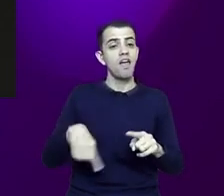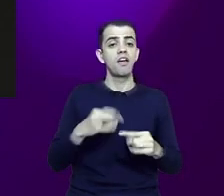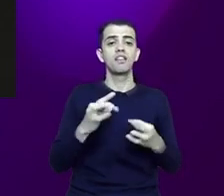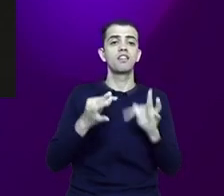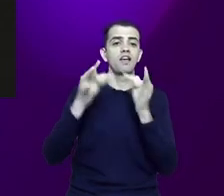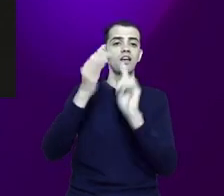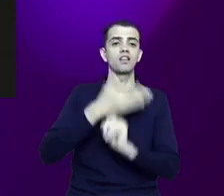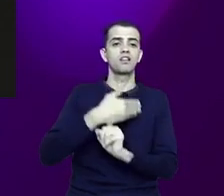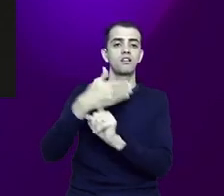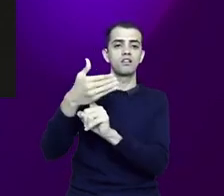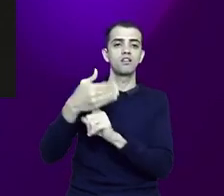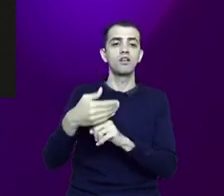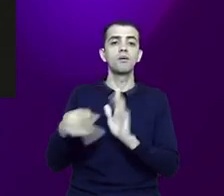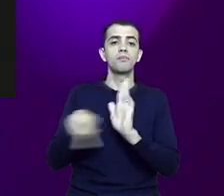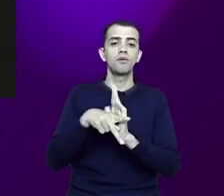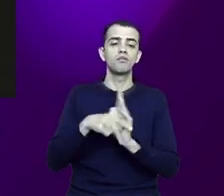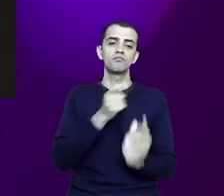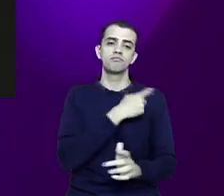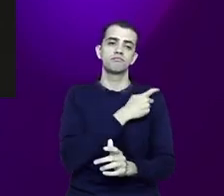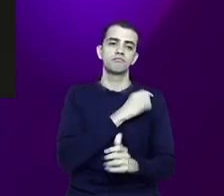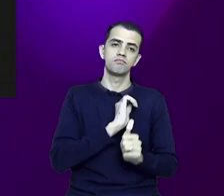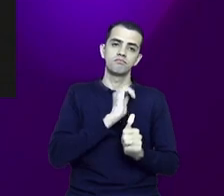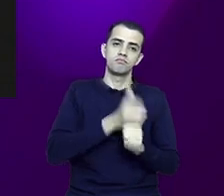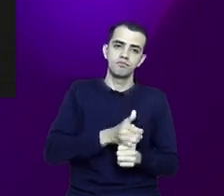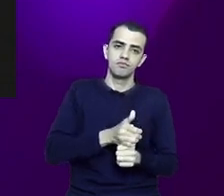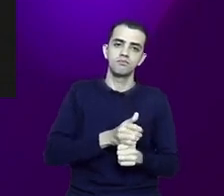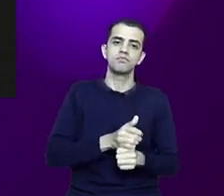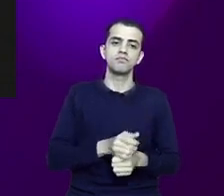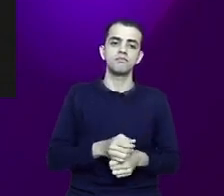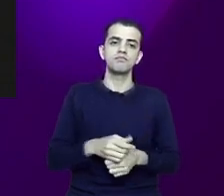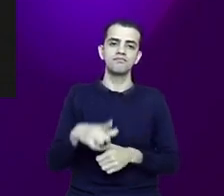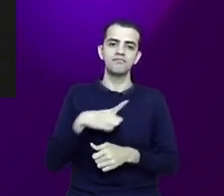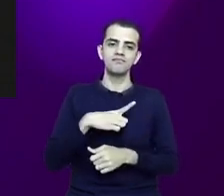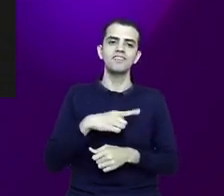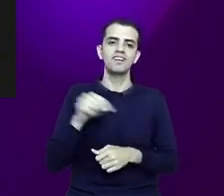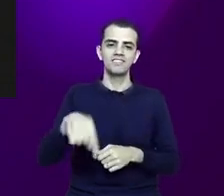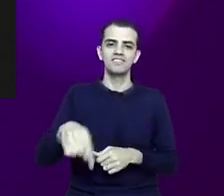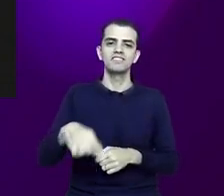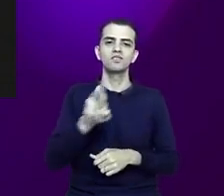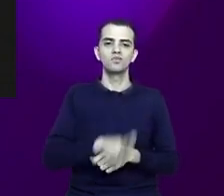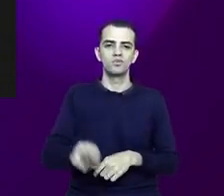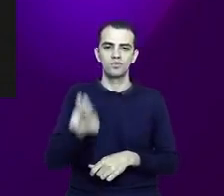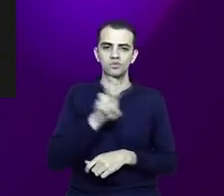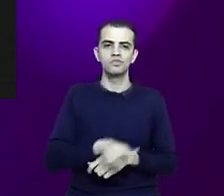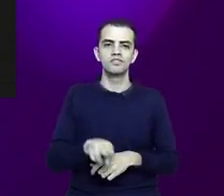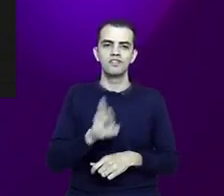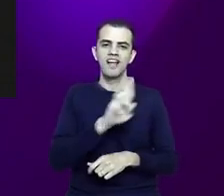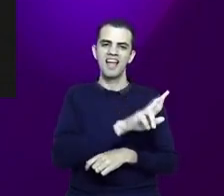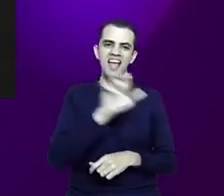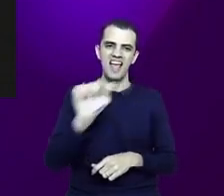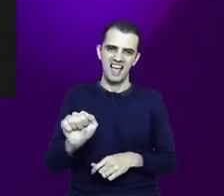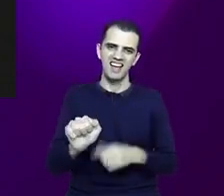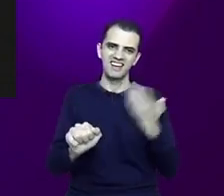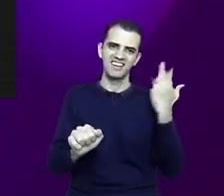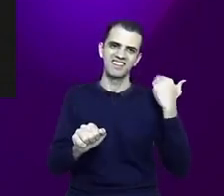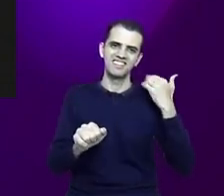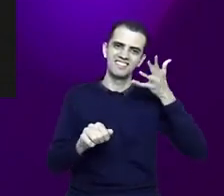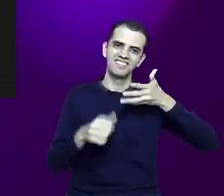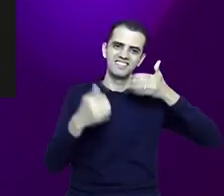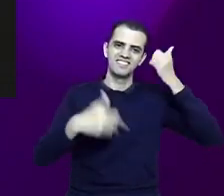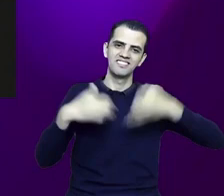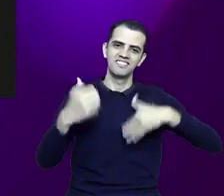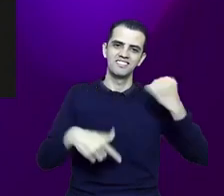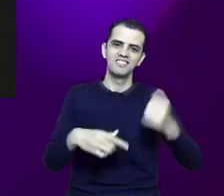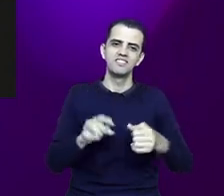prótese do ombro. Esse é o exemplo do software que tem aqui. A realidade aumentada, que a gente já comentou, agora só simplificando aqui